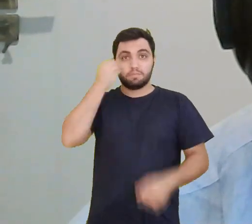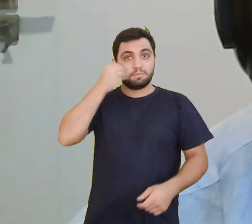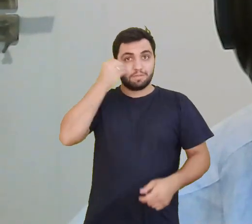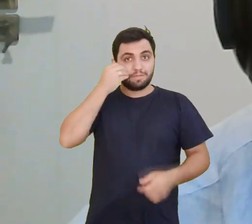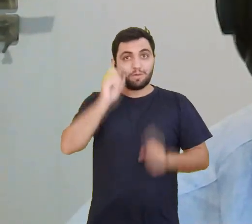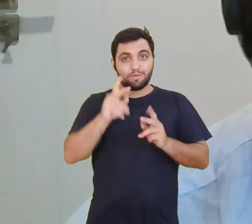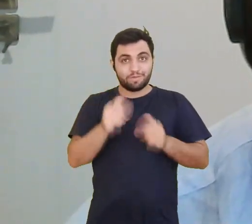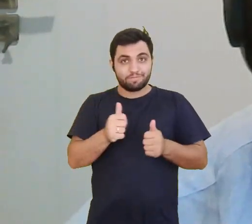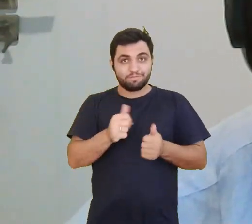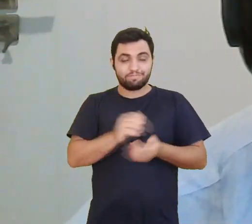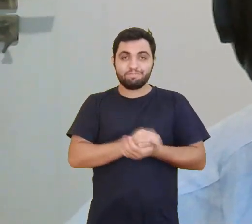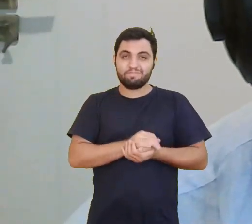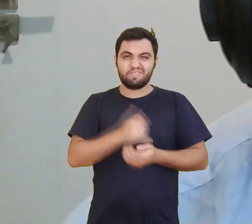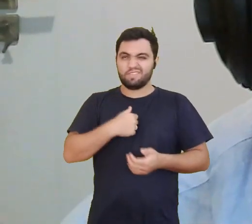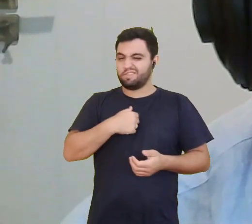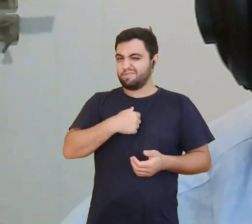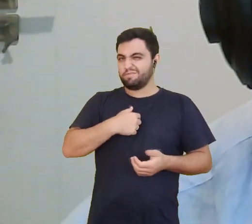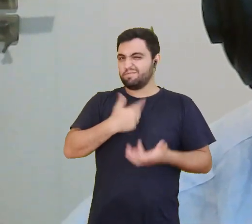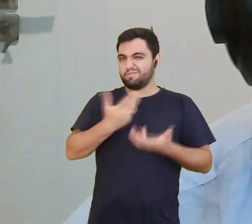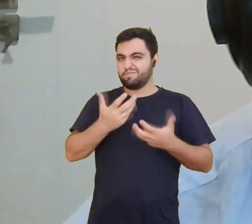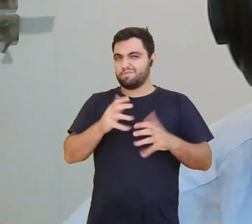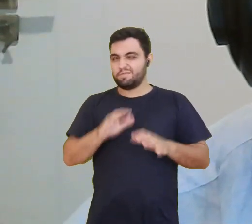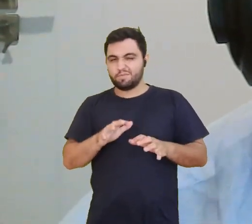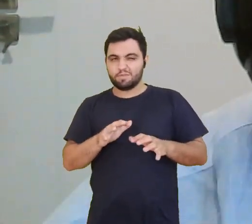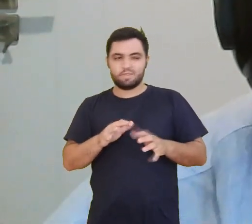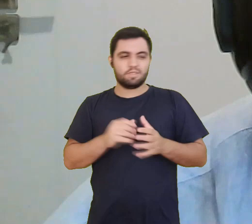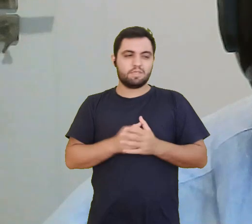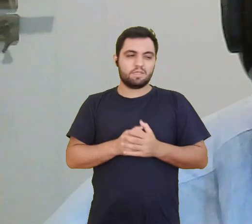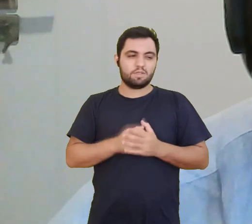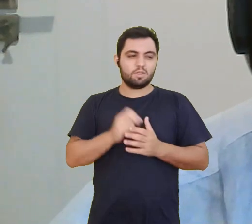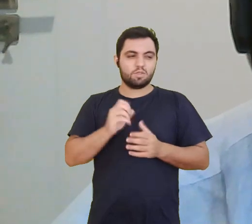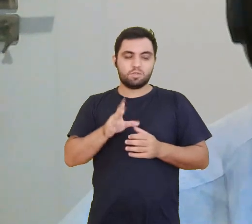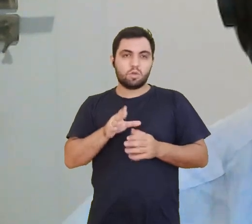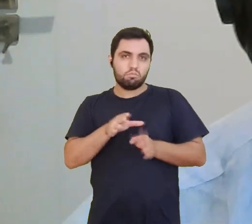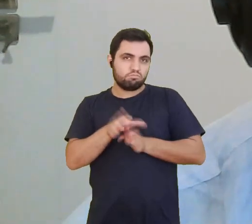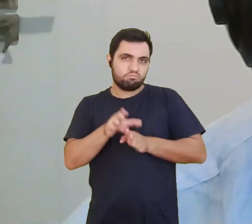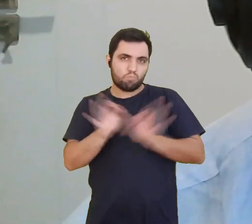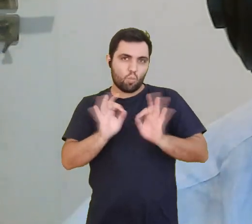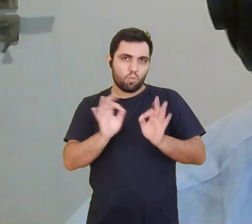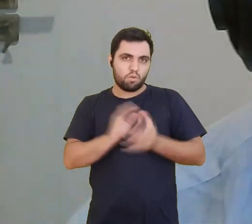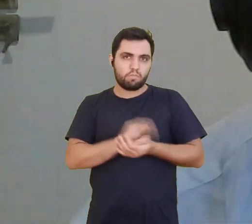que experimentar, tá bom? Não vou querer aqui vaticinar nada.